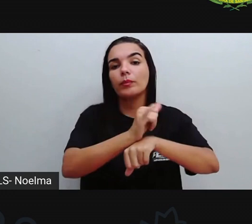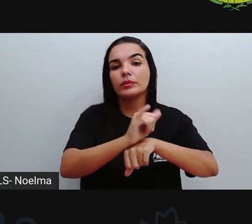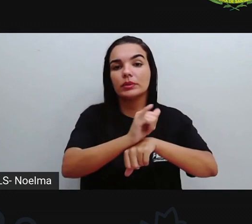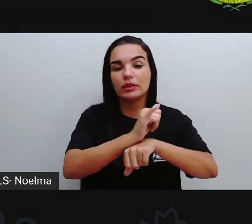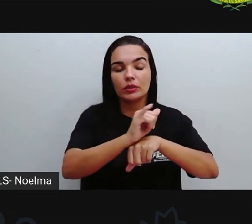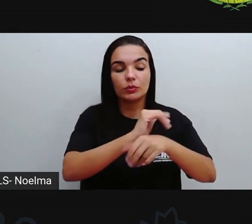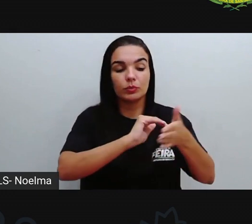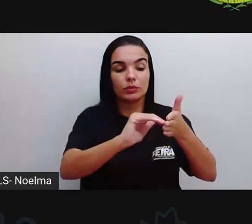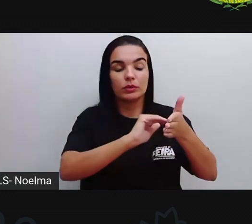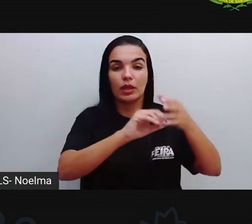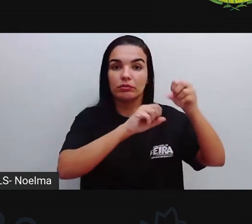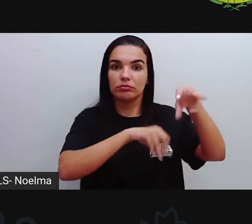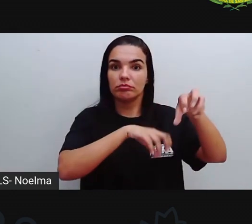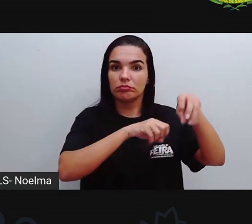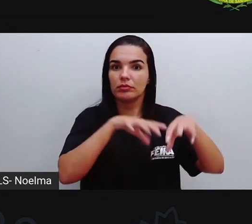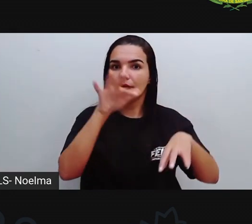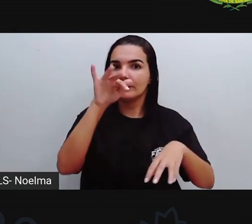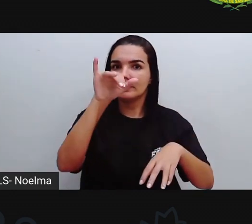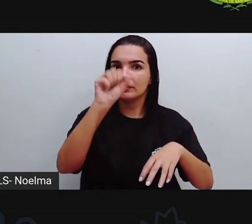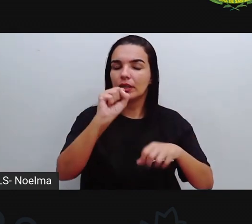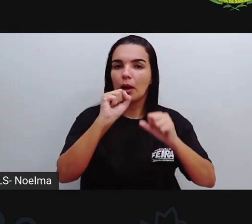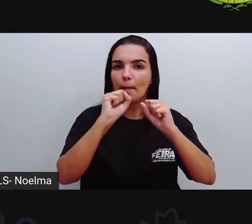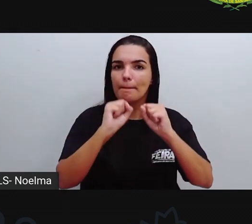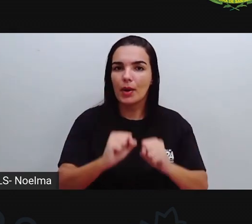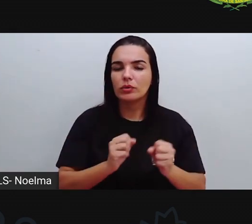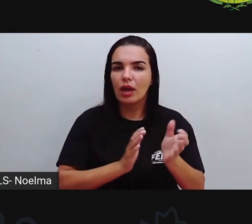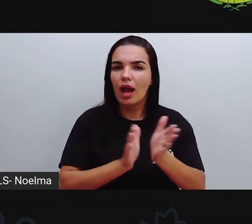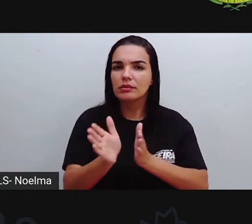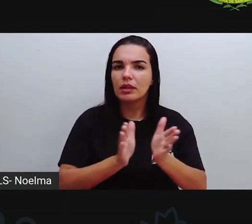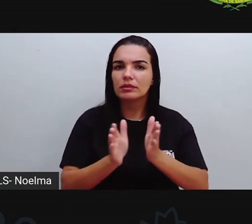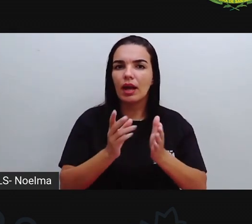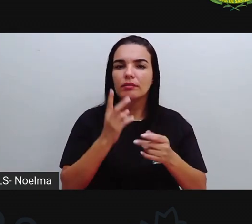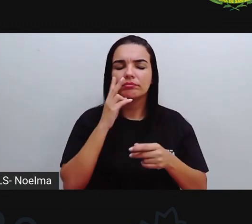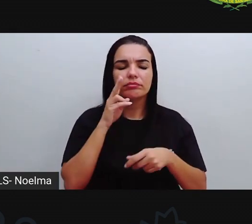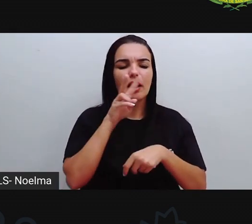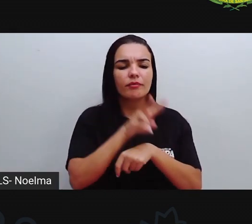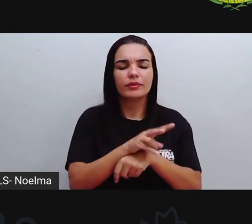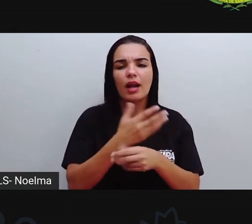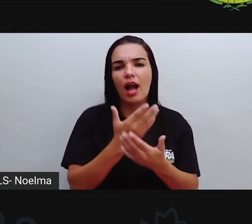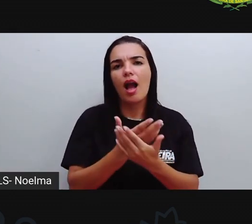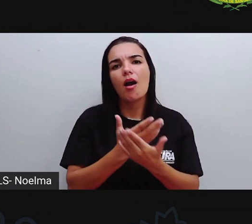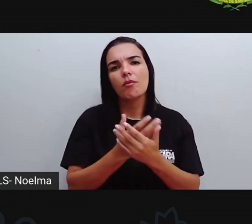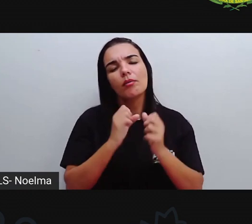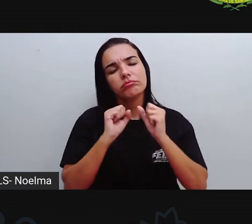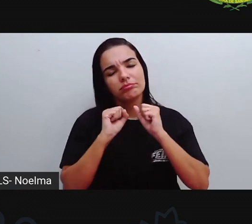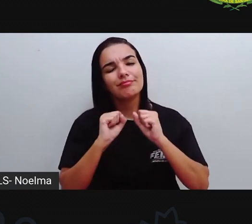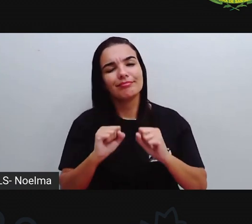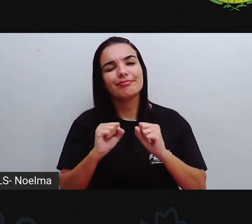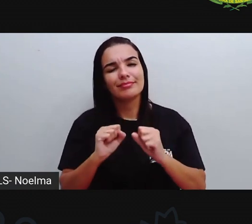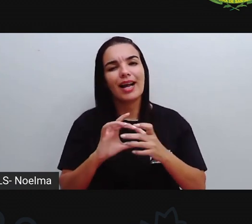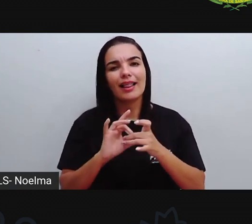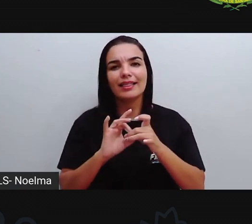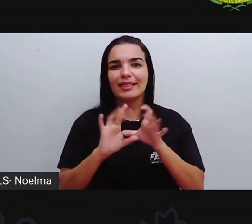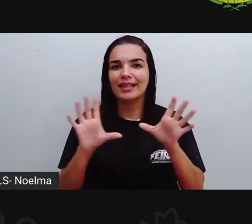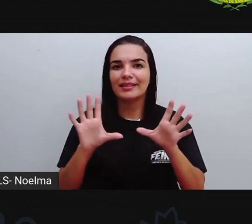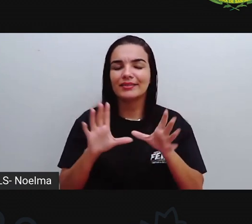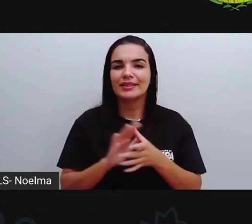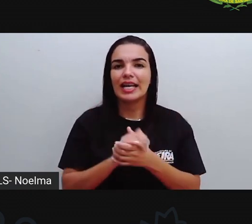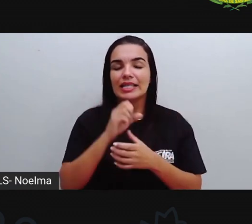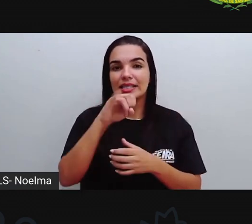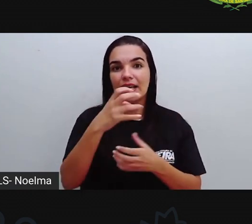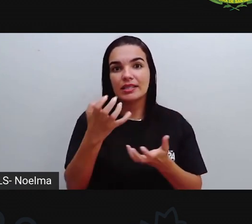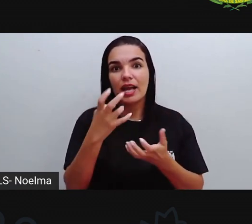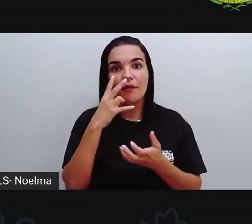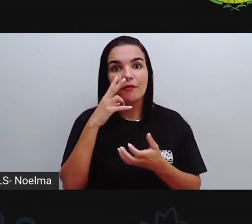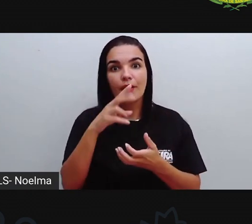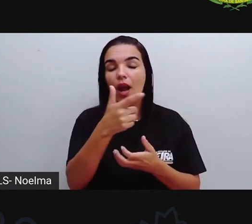de Feira de Santana no YouTube. Acesse, assista essa aula ou as outras aulas também, caso vocês queiram rever alguma, ou